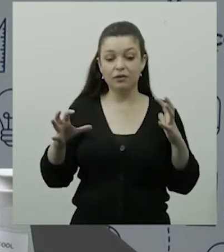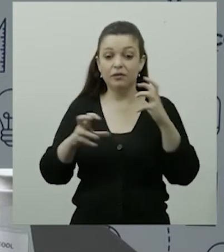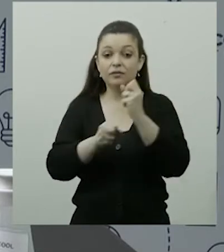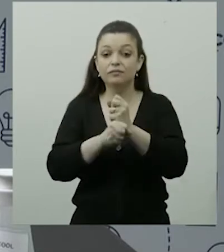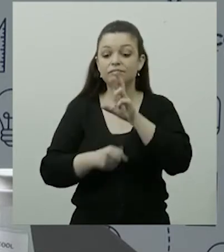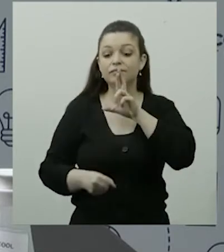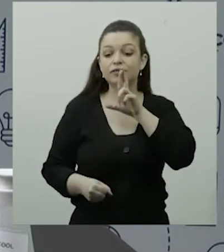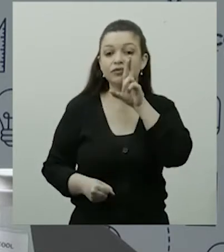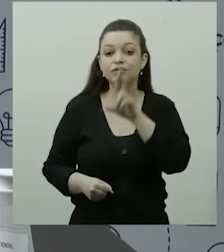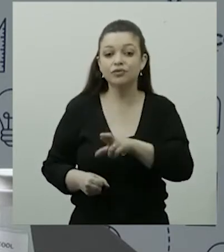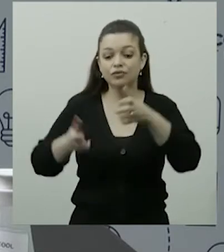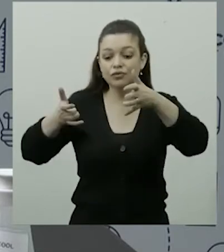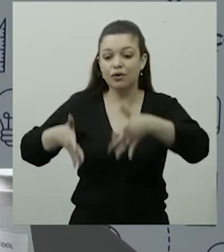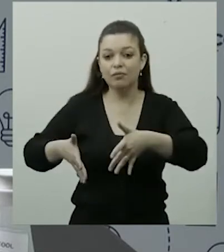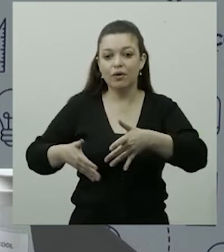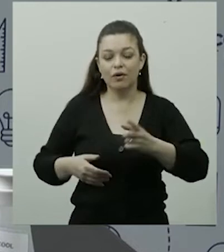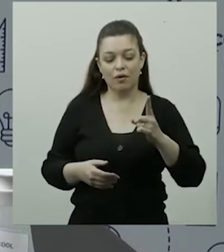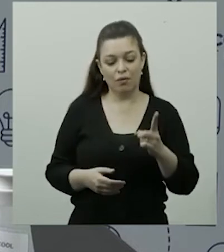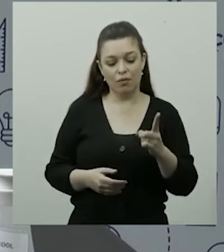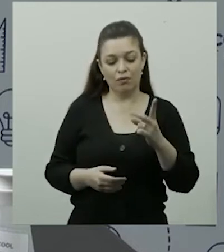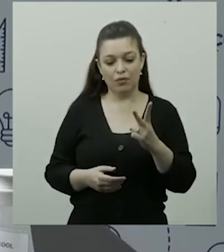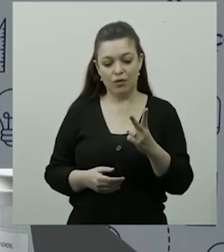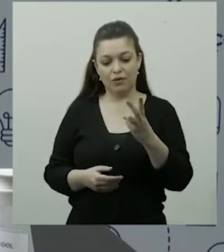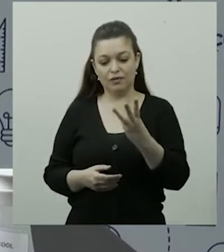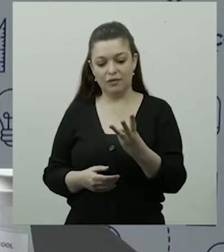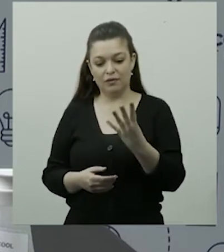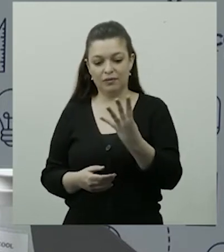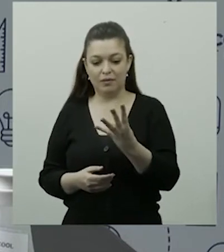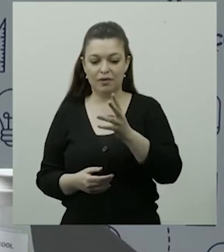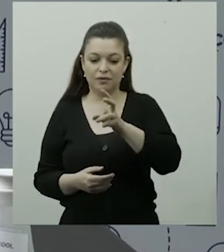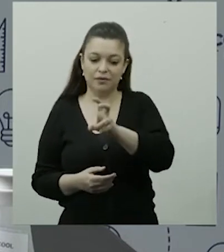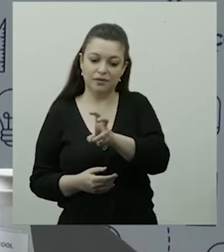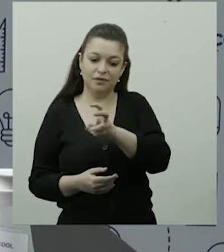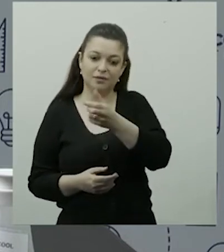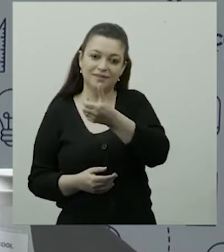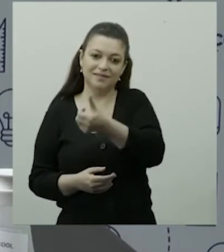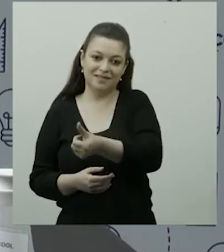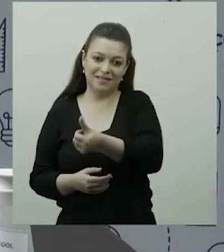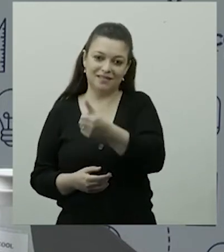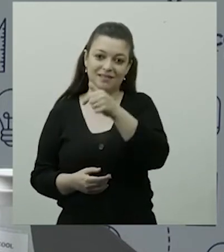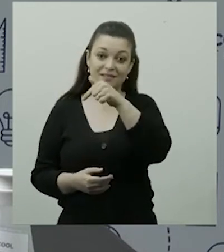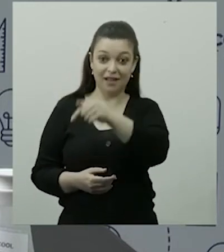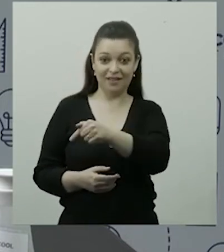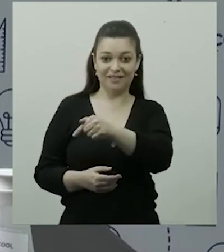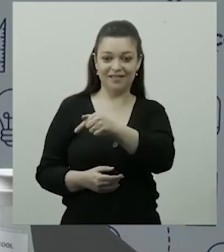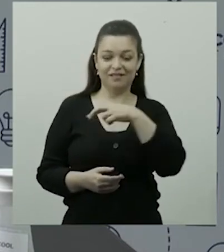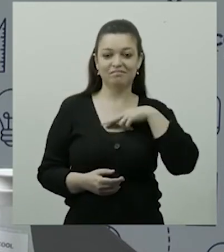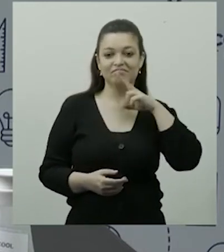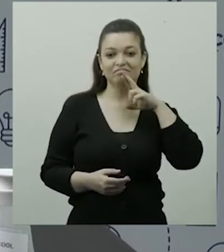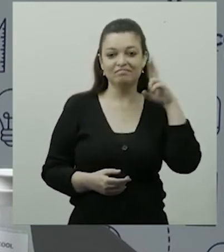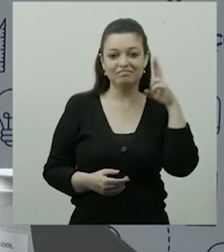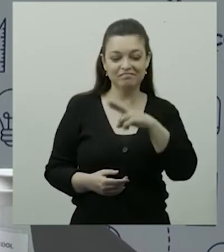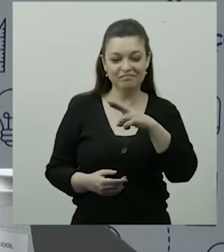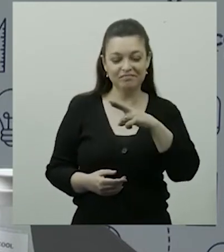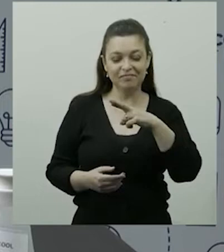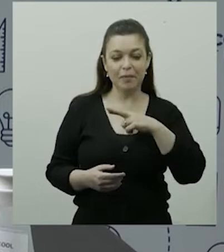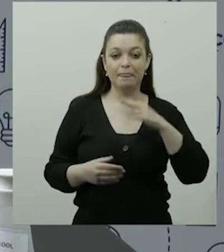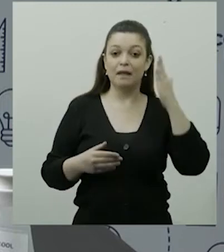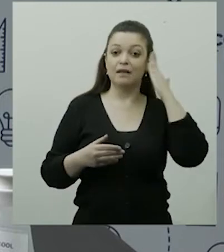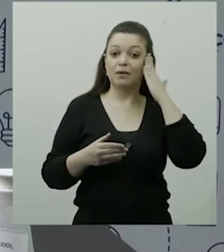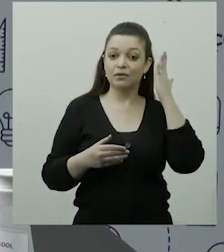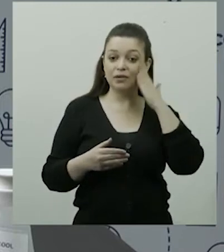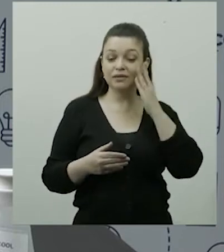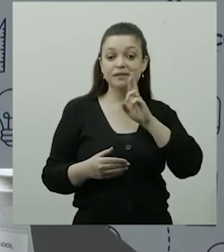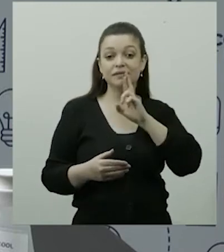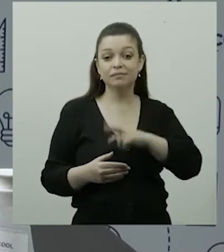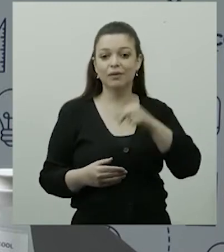aqui? 1, 2, 3, 4, 5, 6, 7. Então a próxima